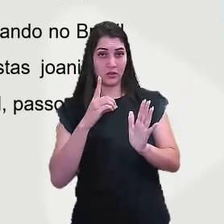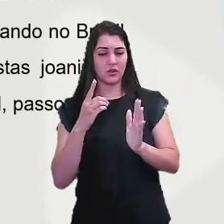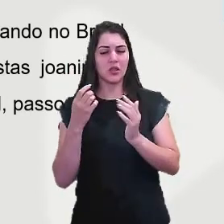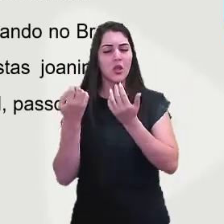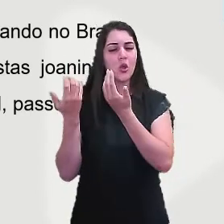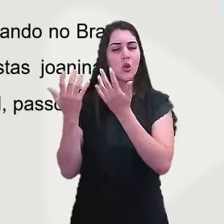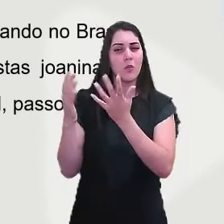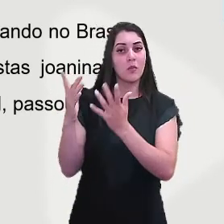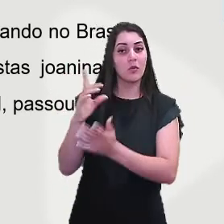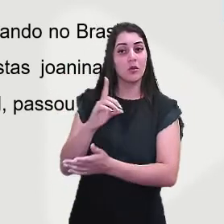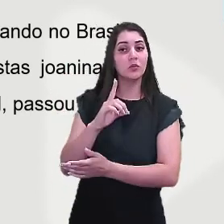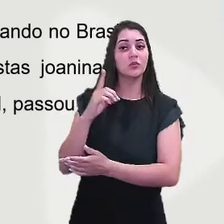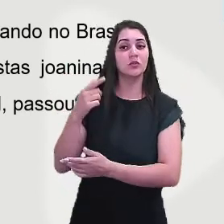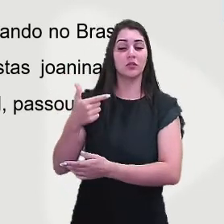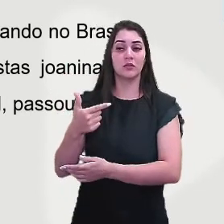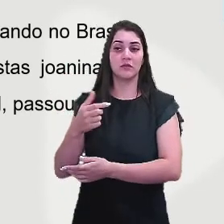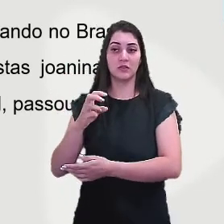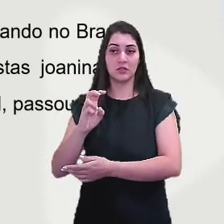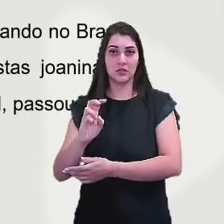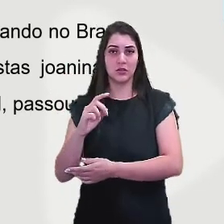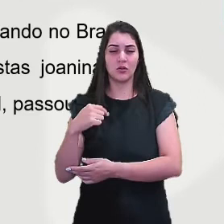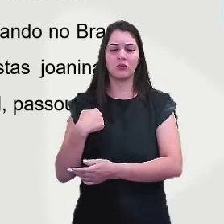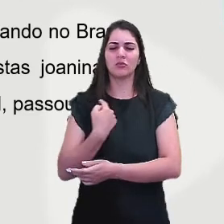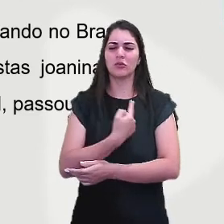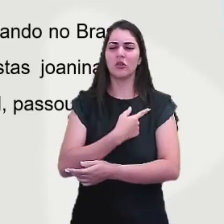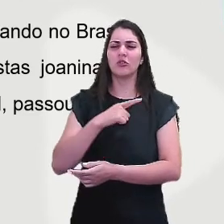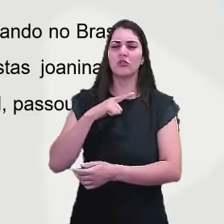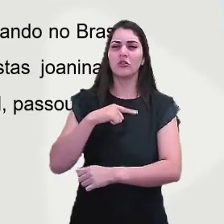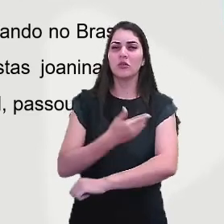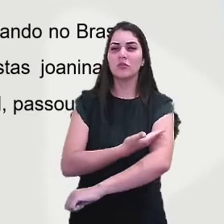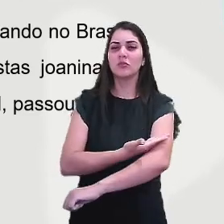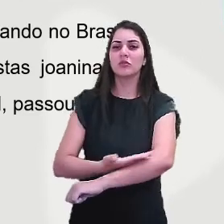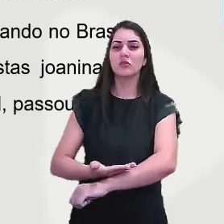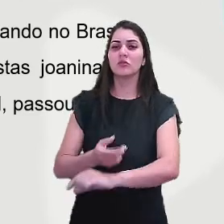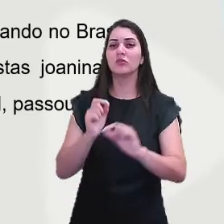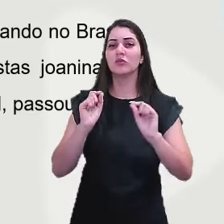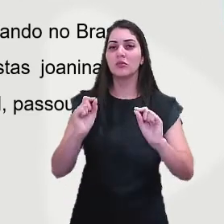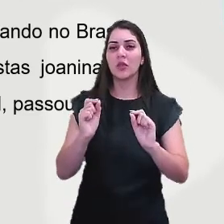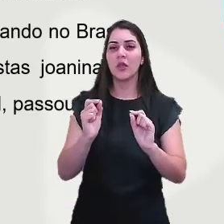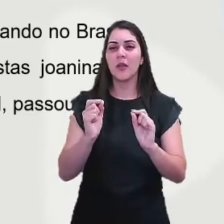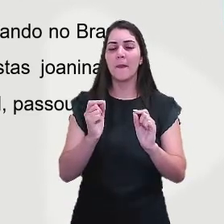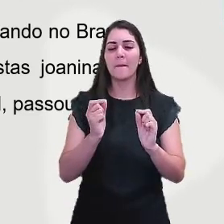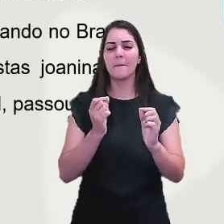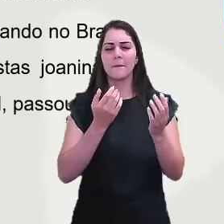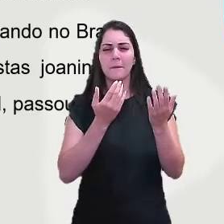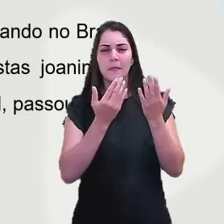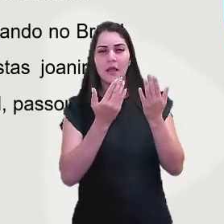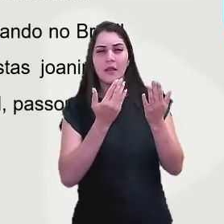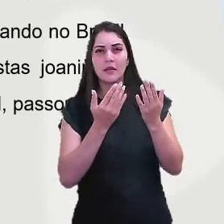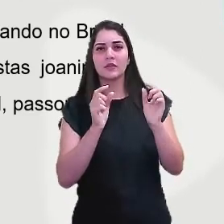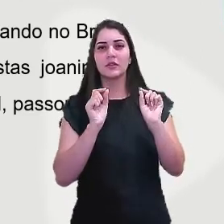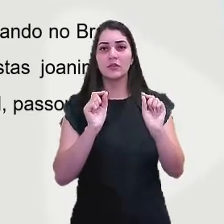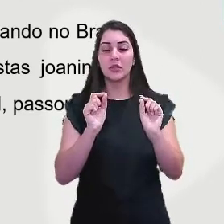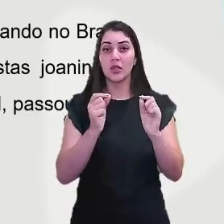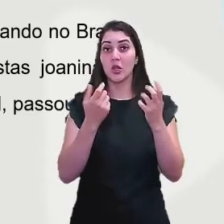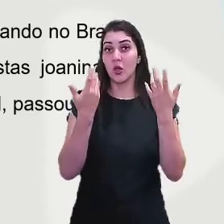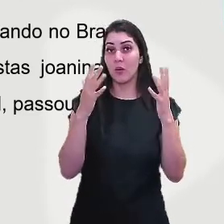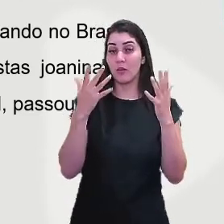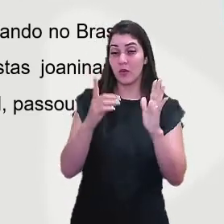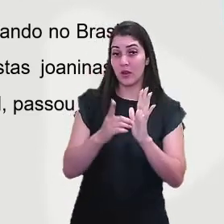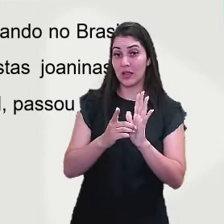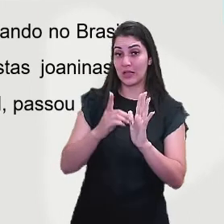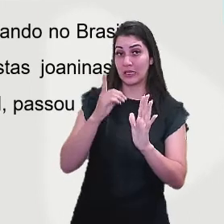dia 25. Mas a gente tem o costume, né? De parecer que comemoramos mais a véspera do que o